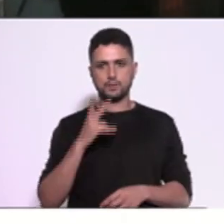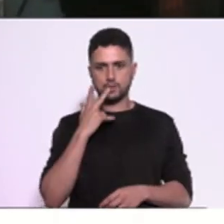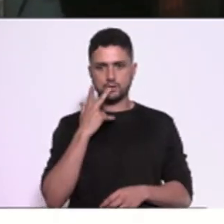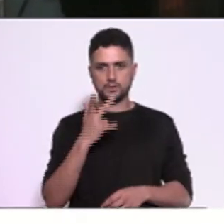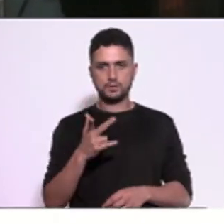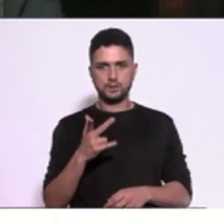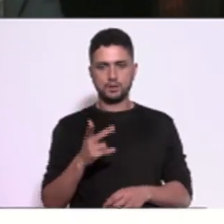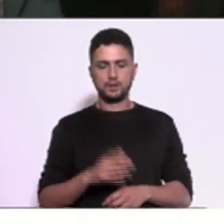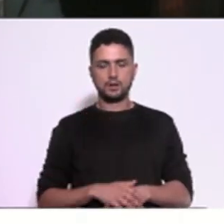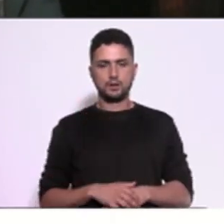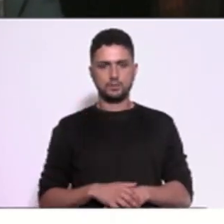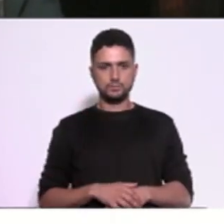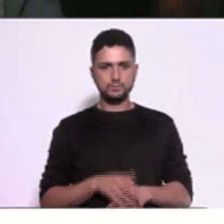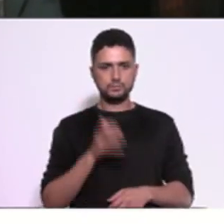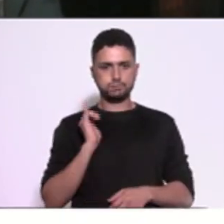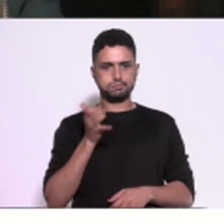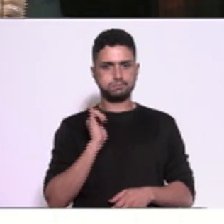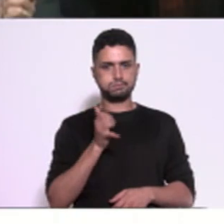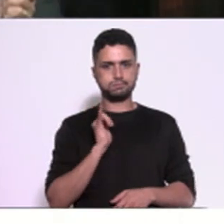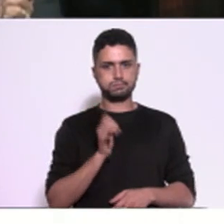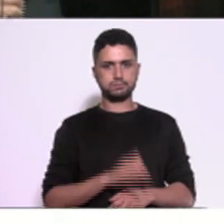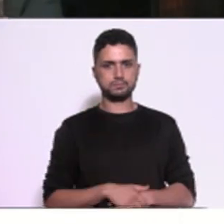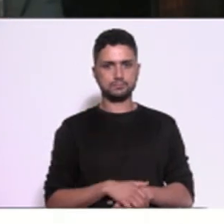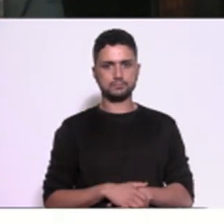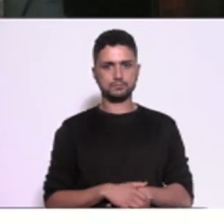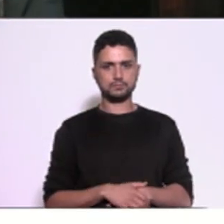uso da palavra.